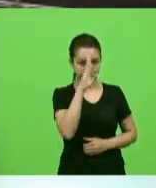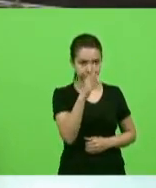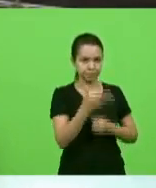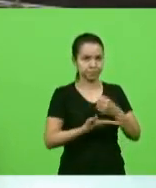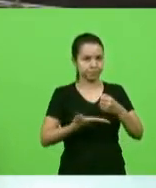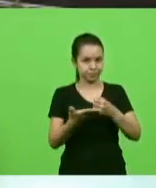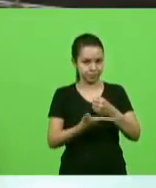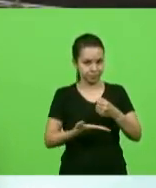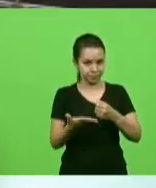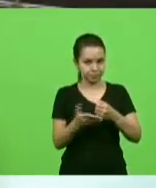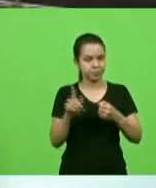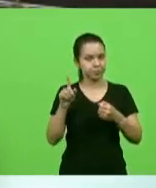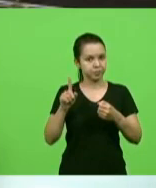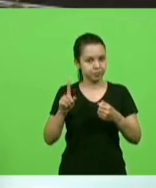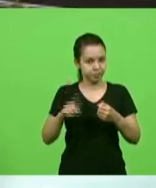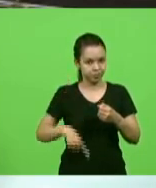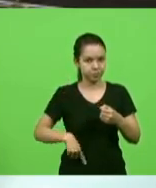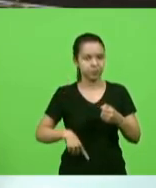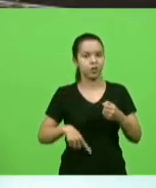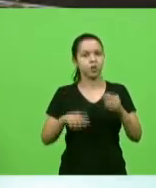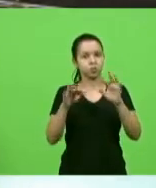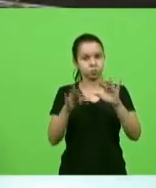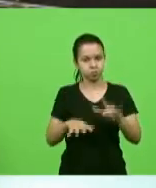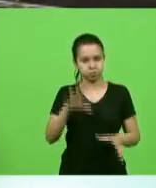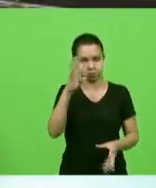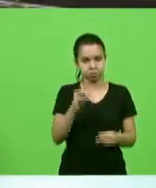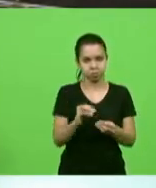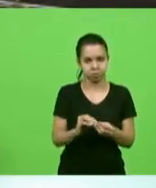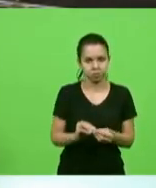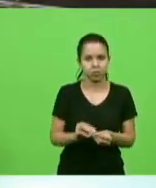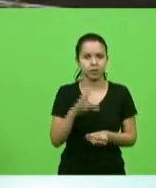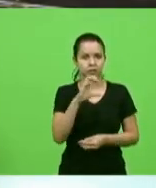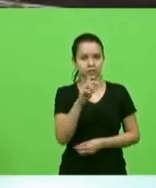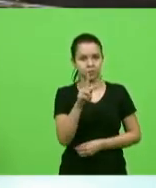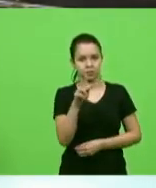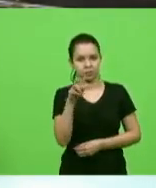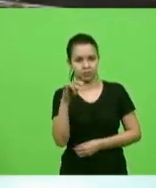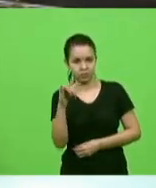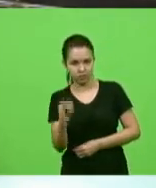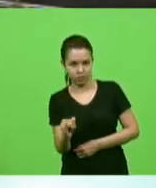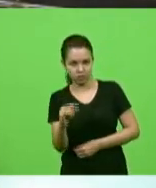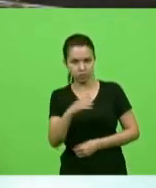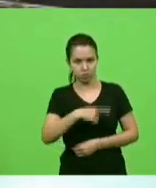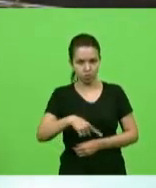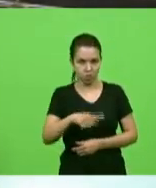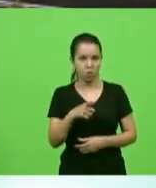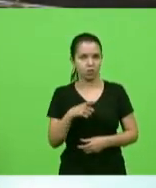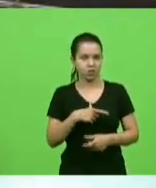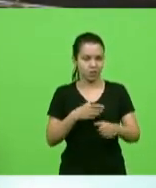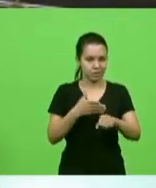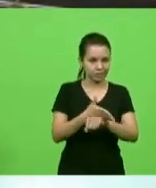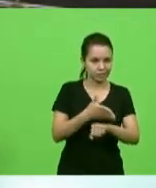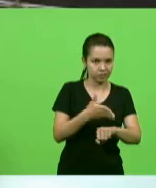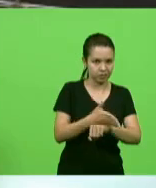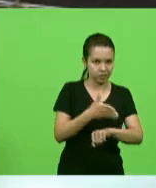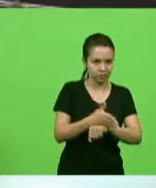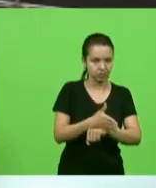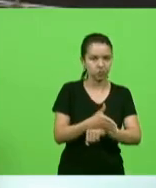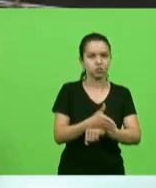base foram as conclusões da CPI e os indícios a que tivemos acesso base